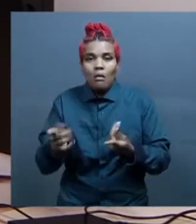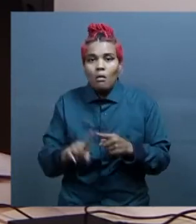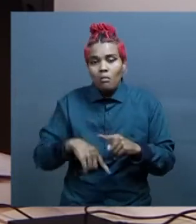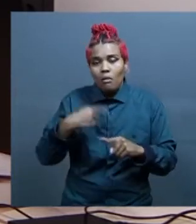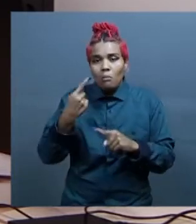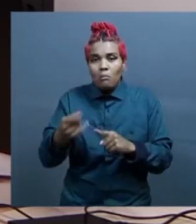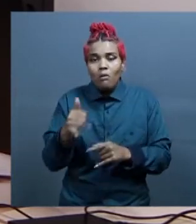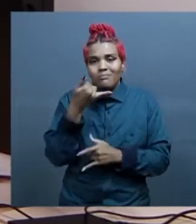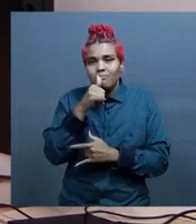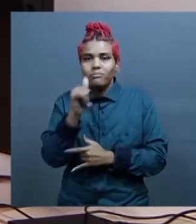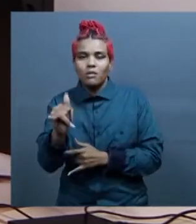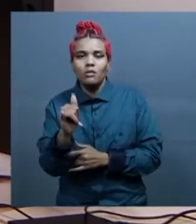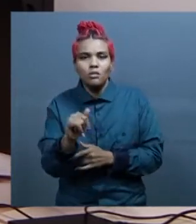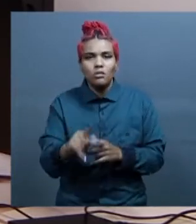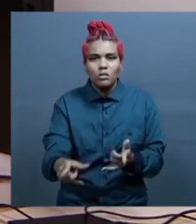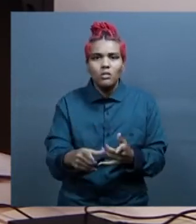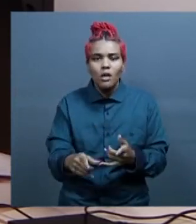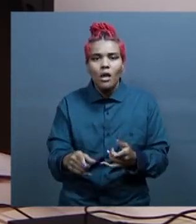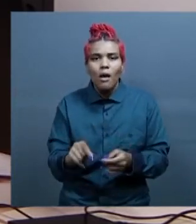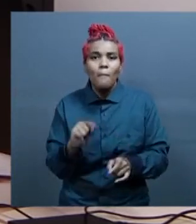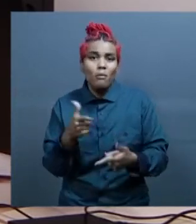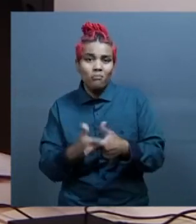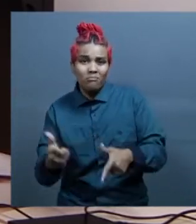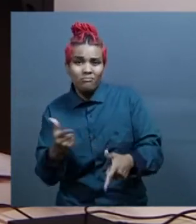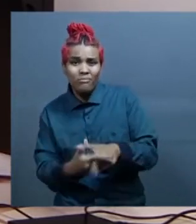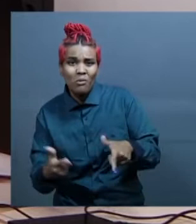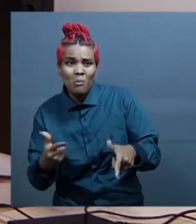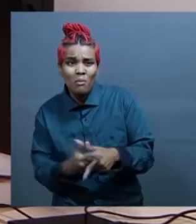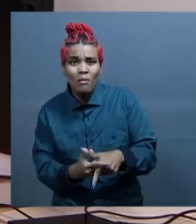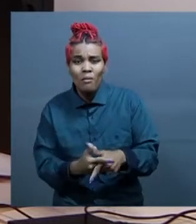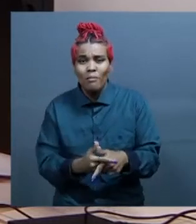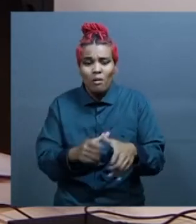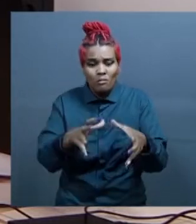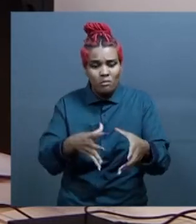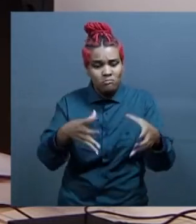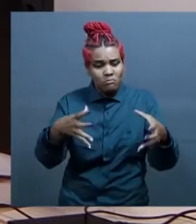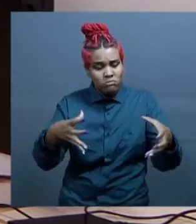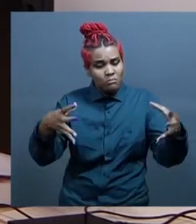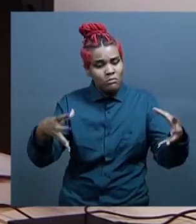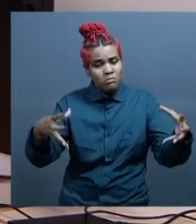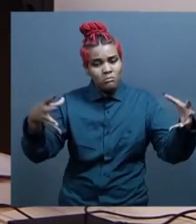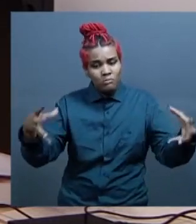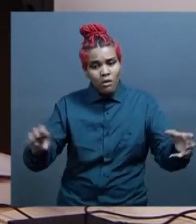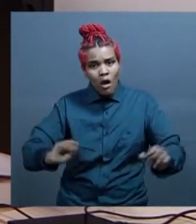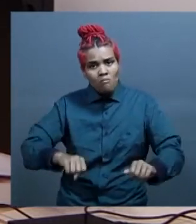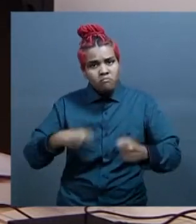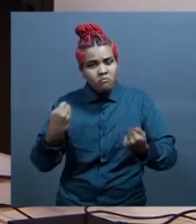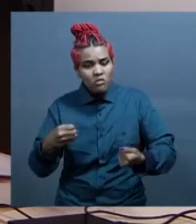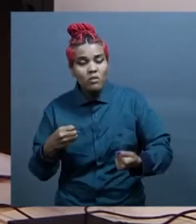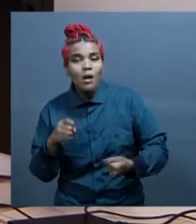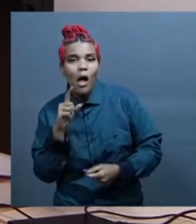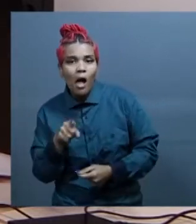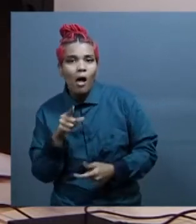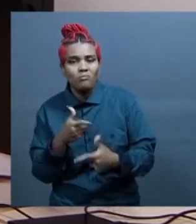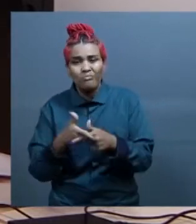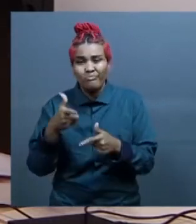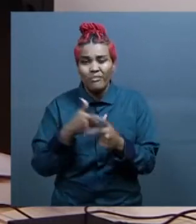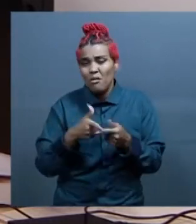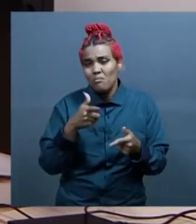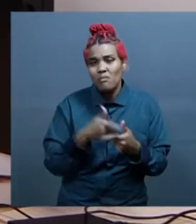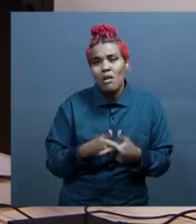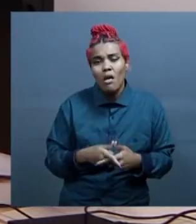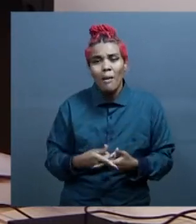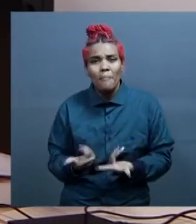pode aumentar eventos extremos após ter precipitações maiores né mais fortes entre outros eventos por exemplo posso